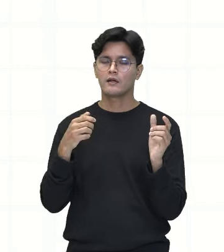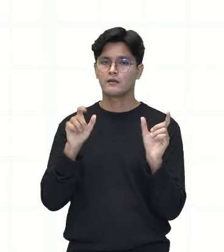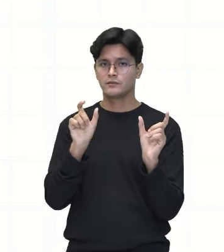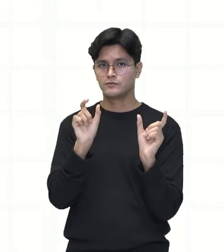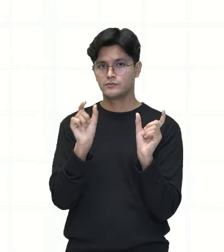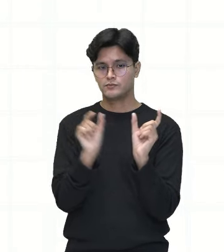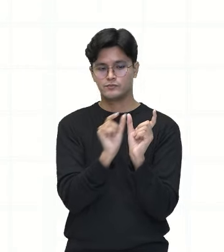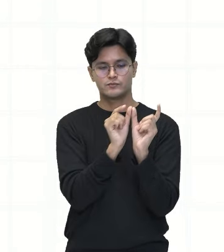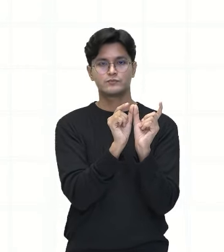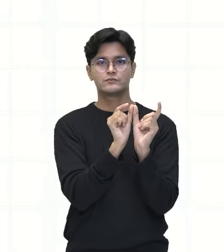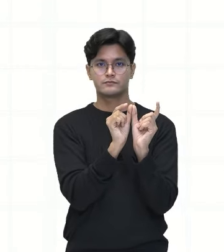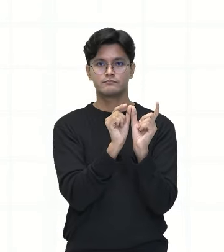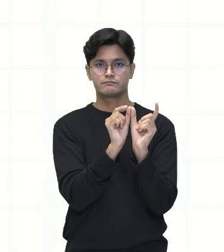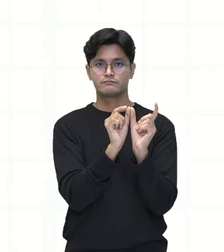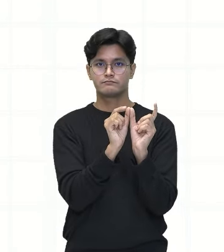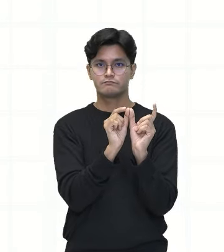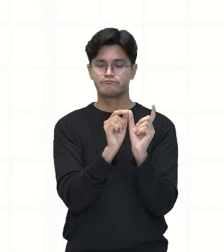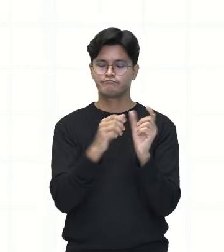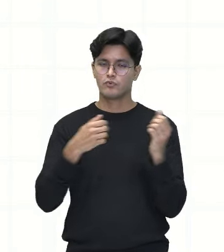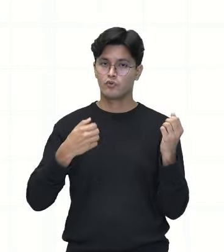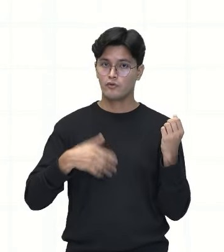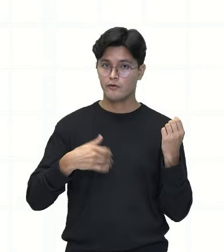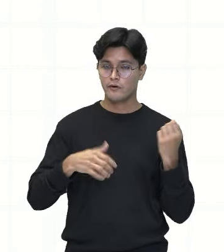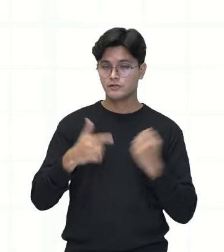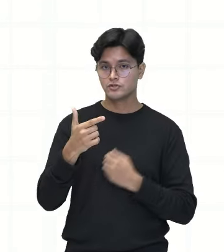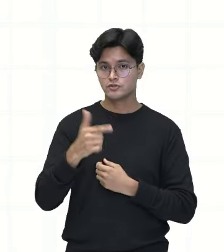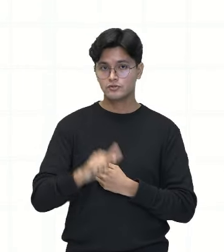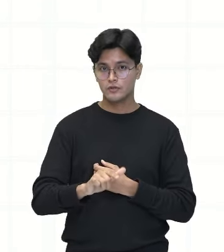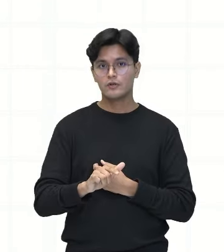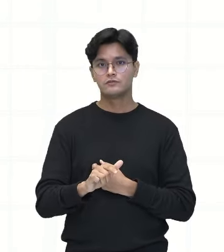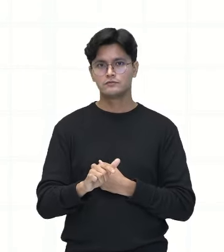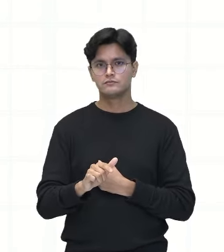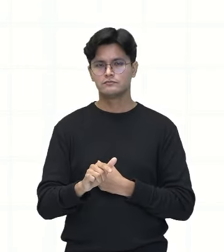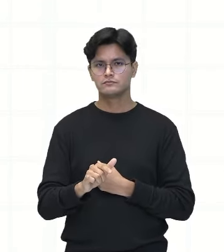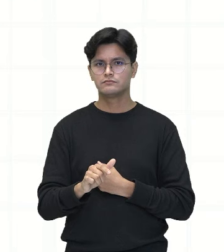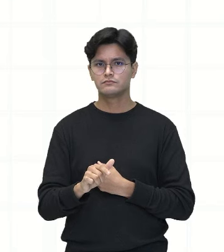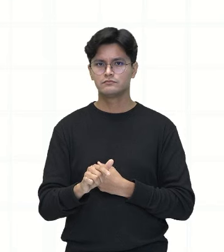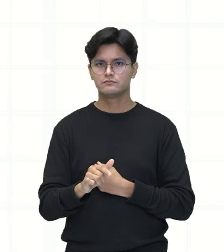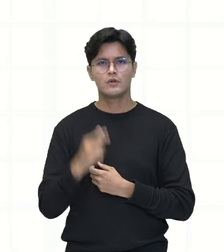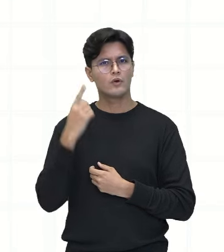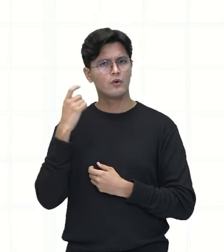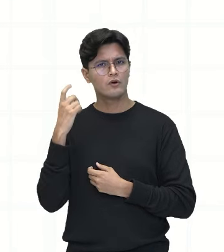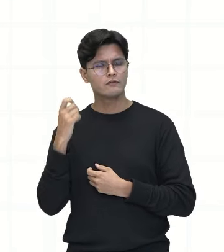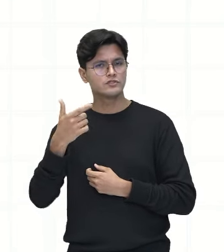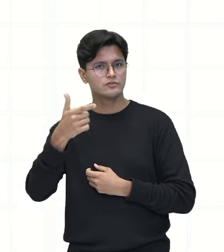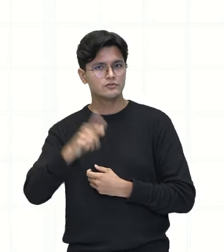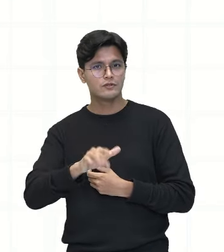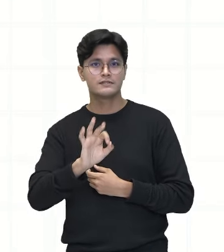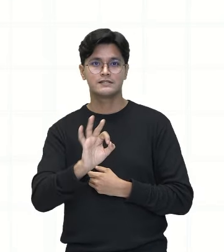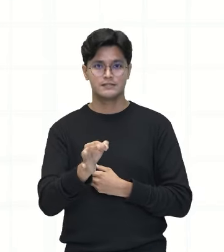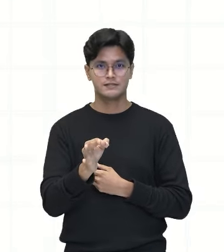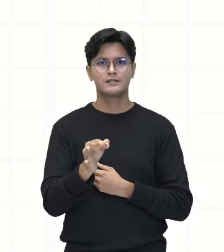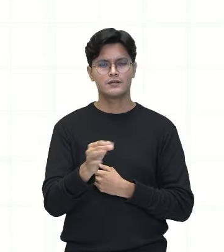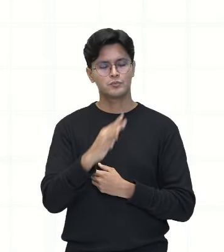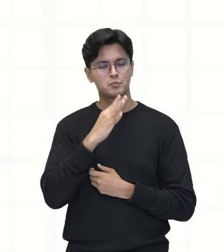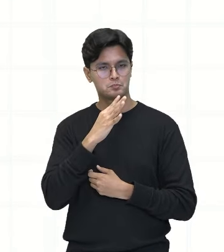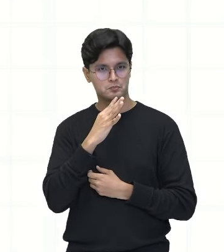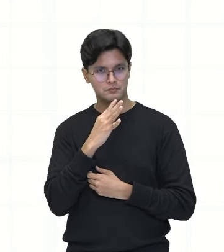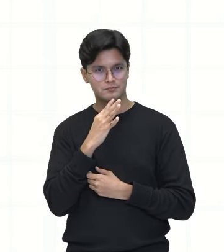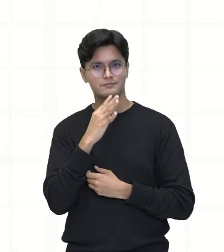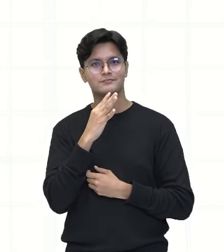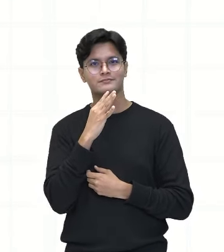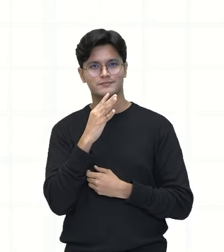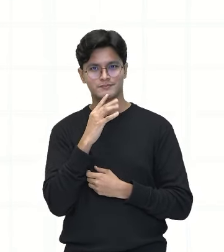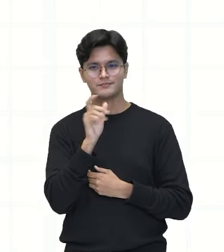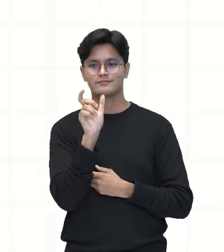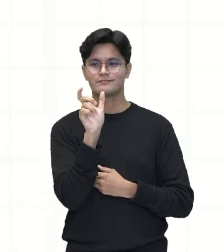quê? Tocar novamente, replay. A gente conhece bastante essa palavra, né? Já foi acrescentado ao